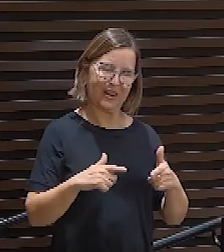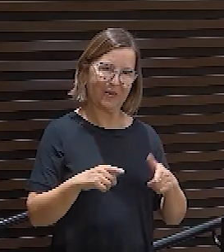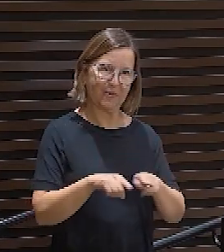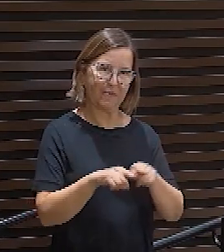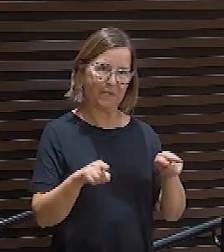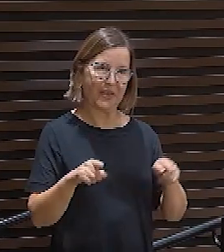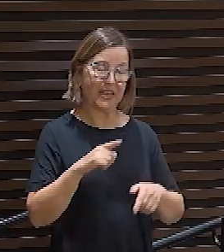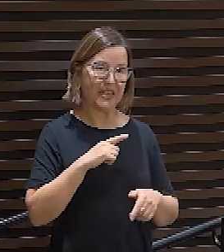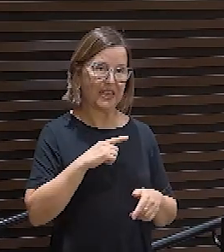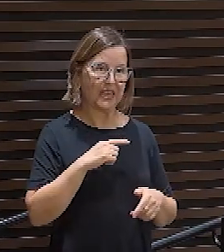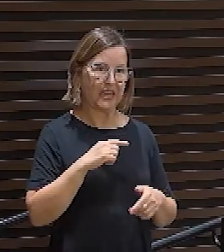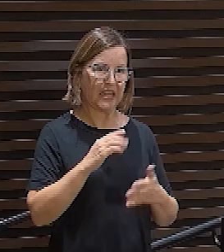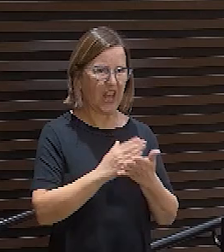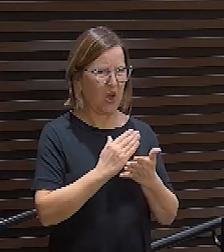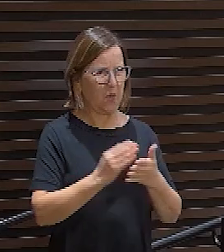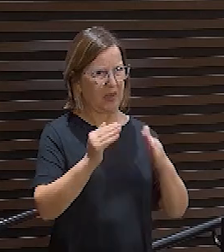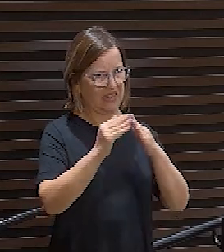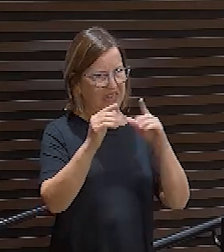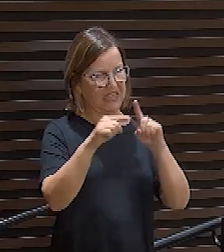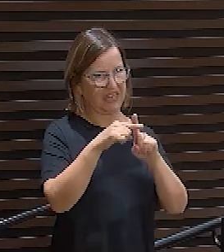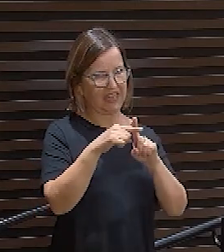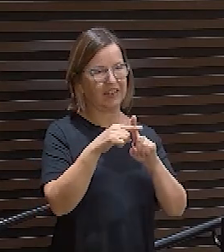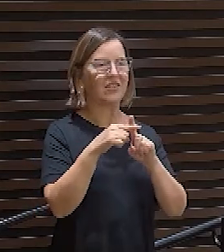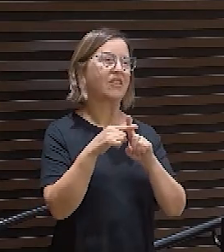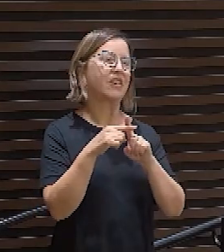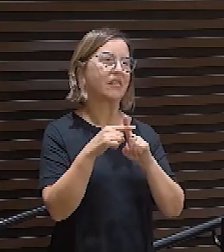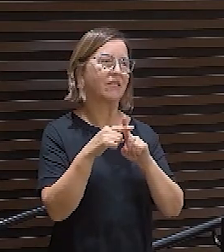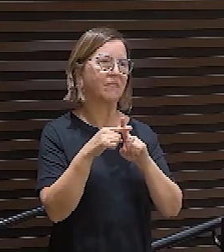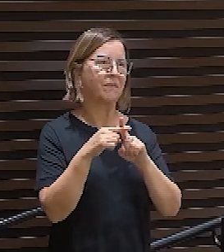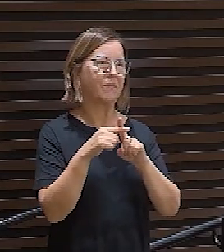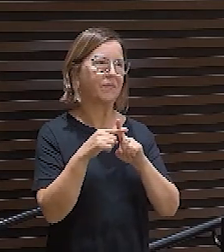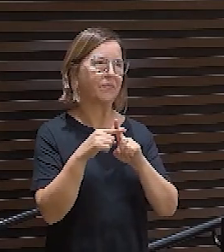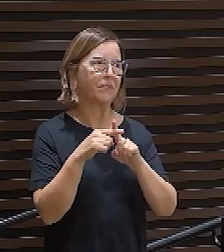existem algumas igrejas que não têm a cabeça.